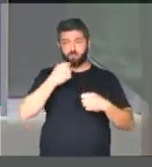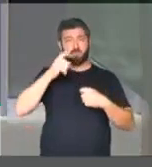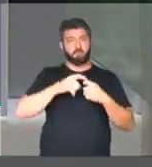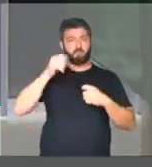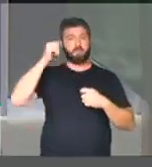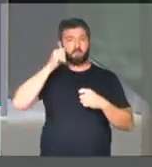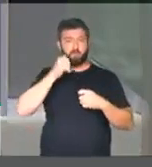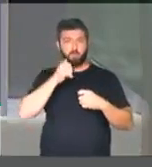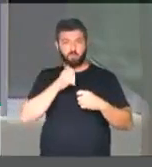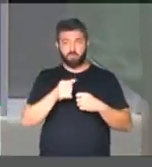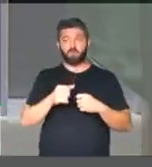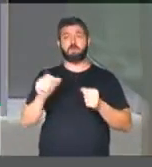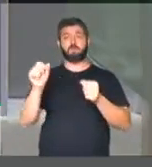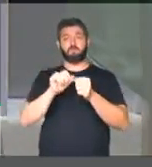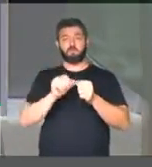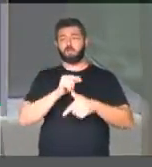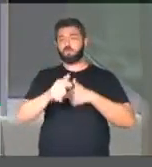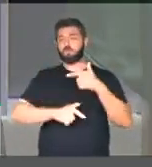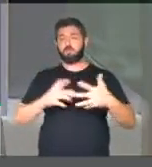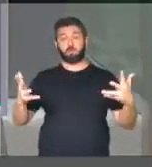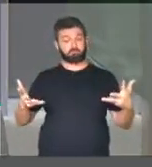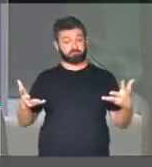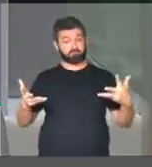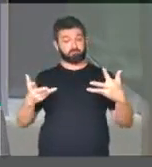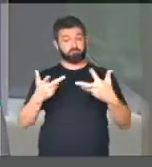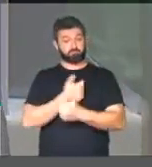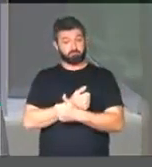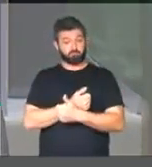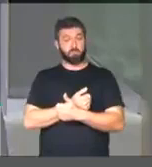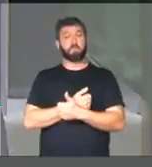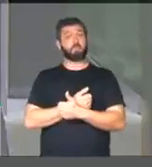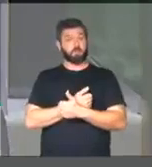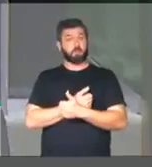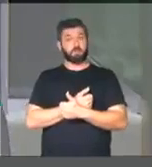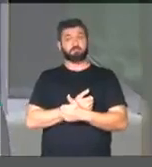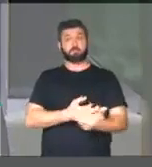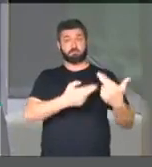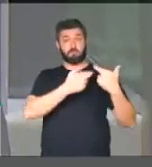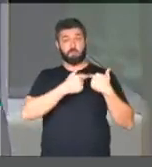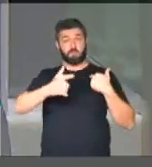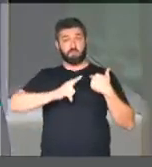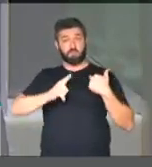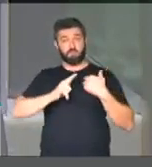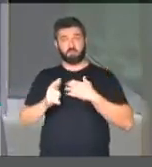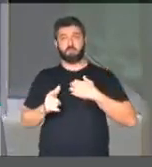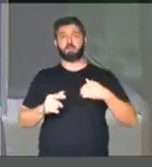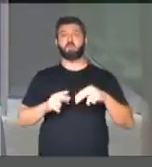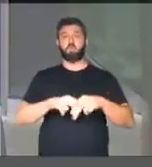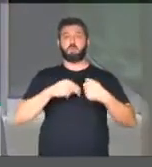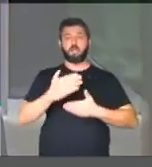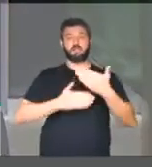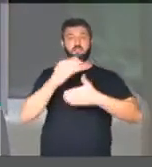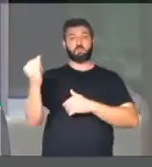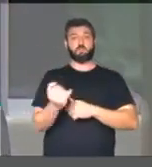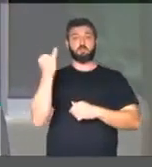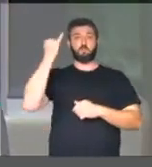cubanas desenvolvem um trabalho de excelência e são responsáveis por avanços